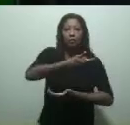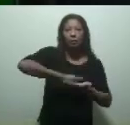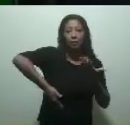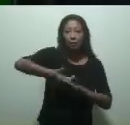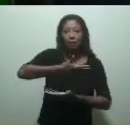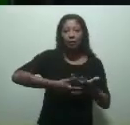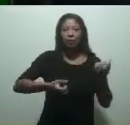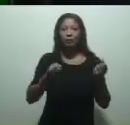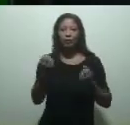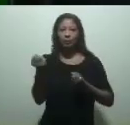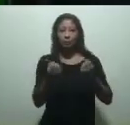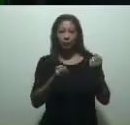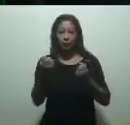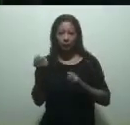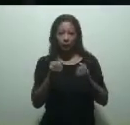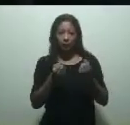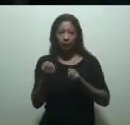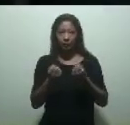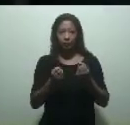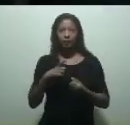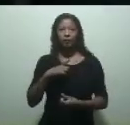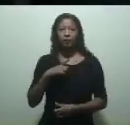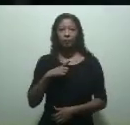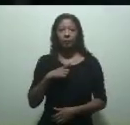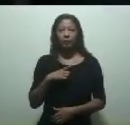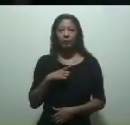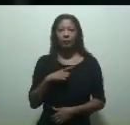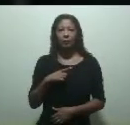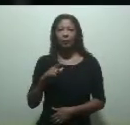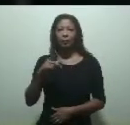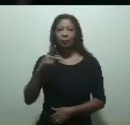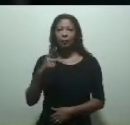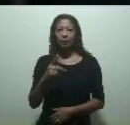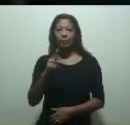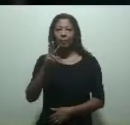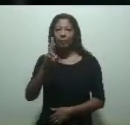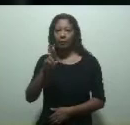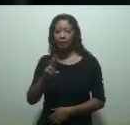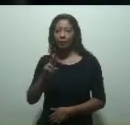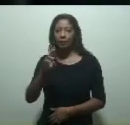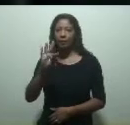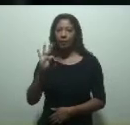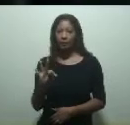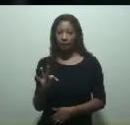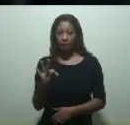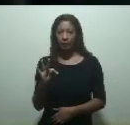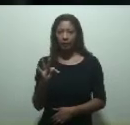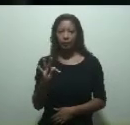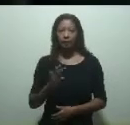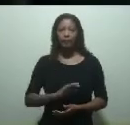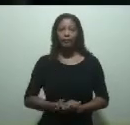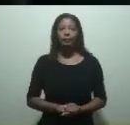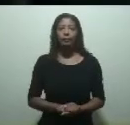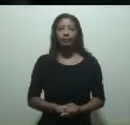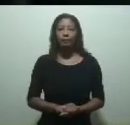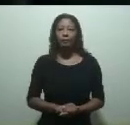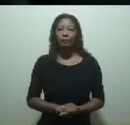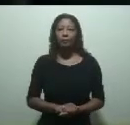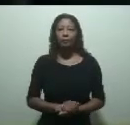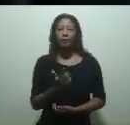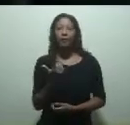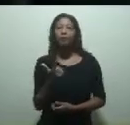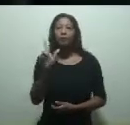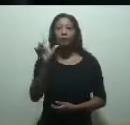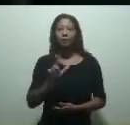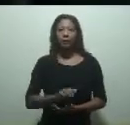solicitado a partir de rede digital estruturada por provedor de Rede de Transporte, PRT, e